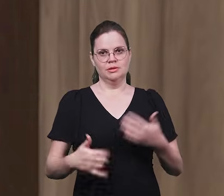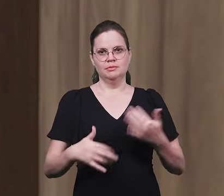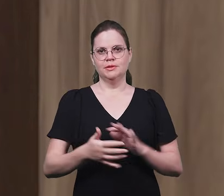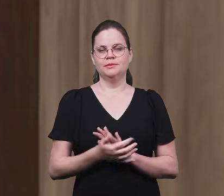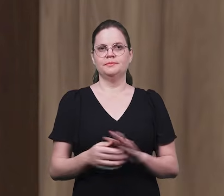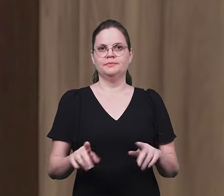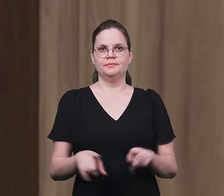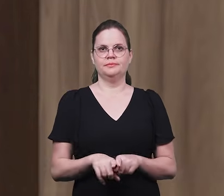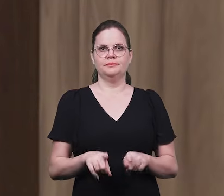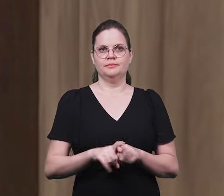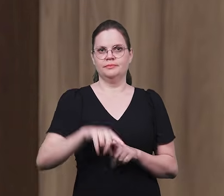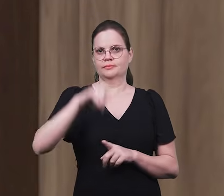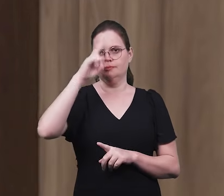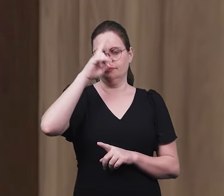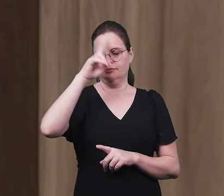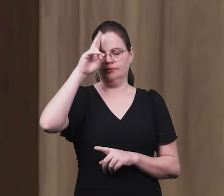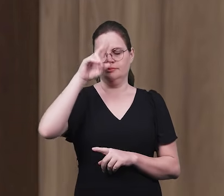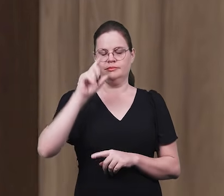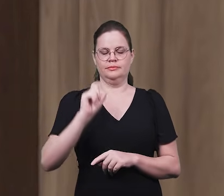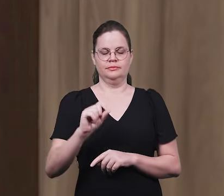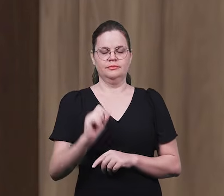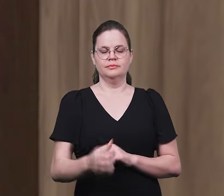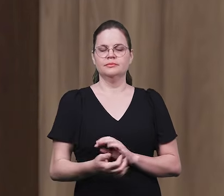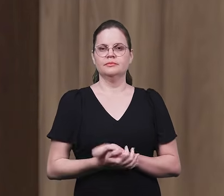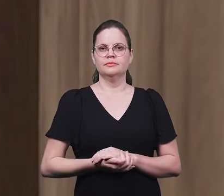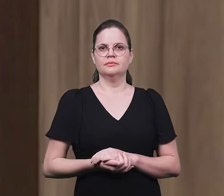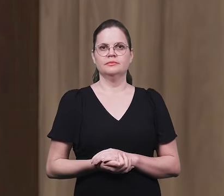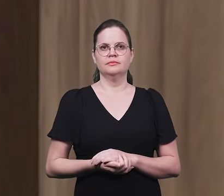comentários. Lembrando aqui, pastor Fábio,